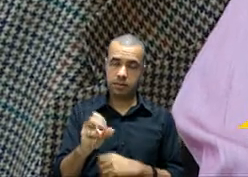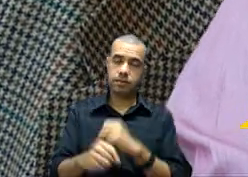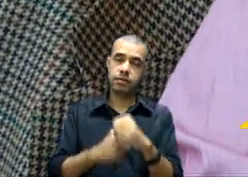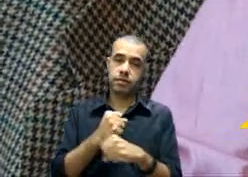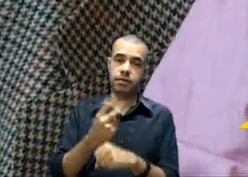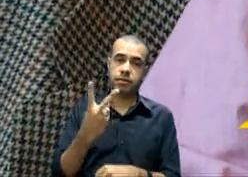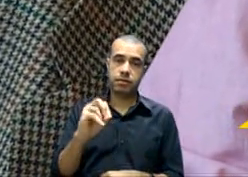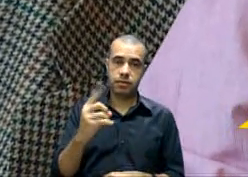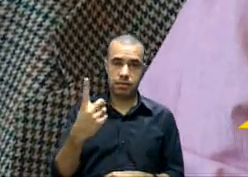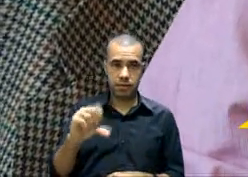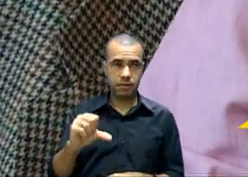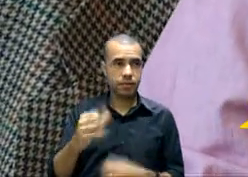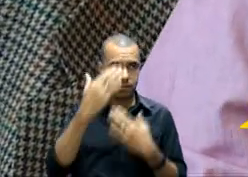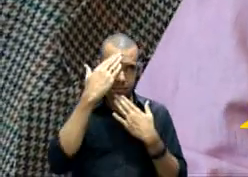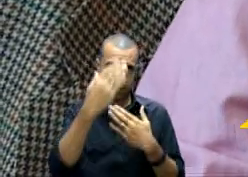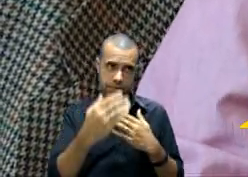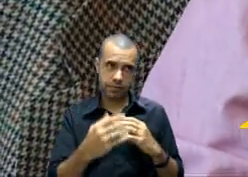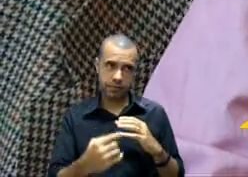1725/2019.